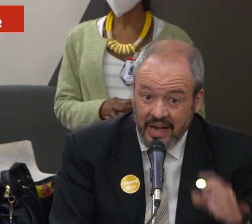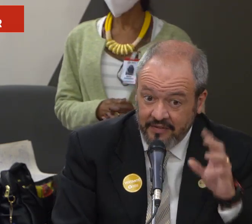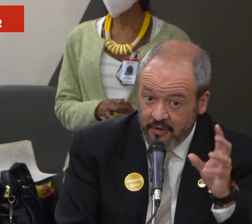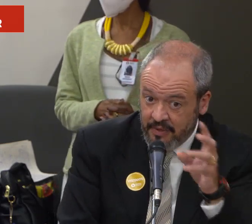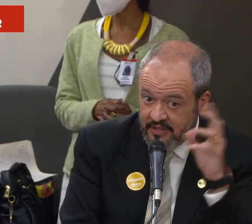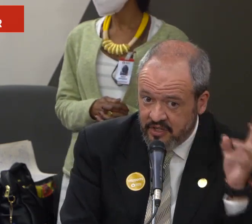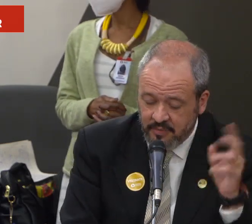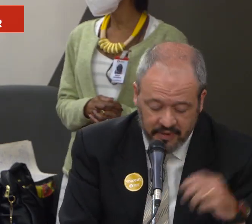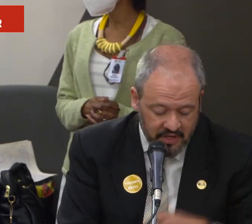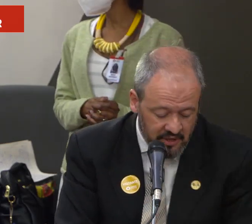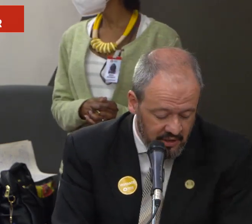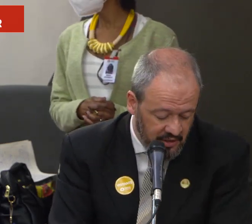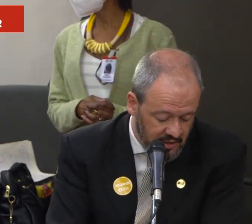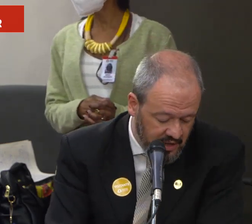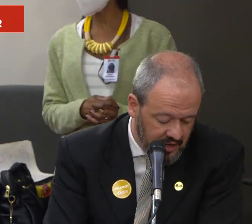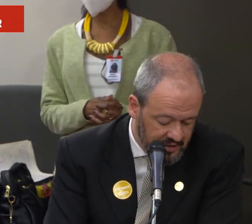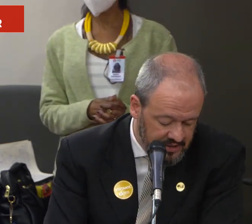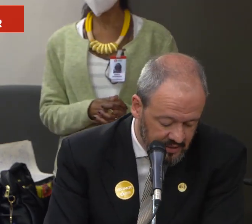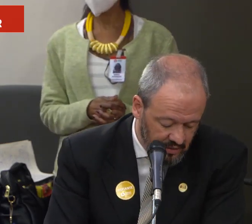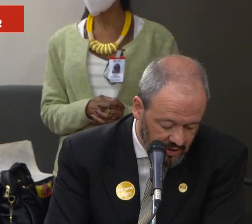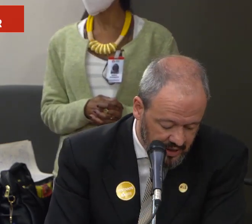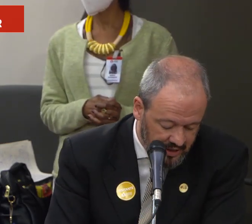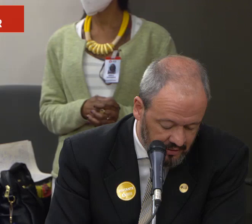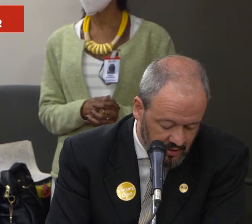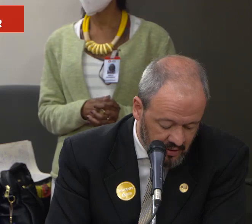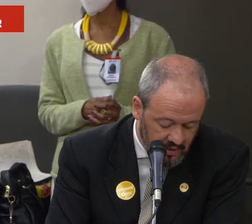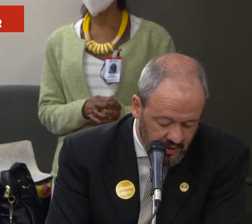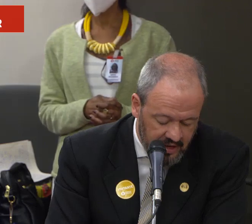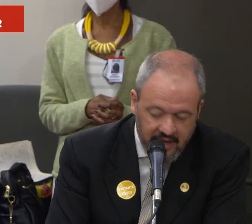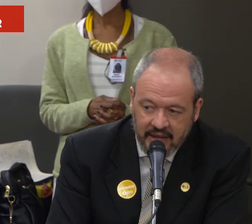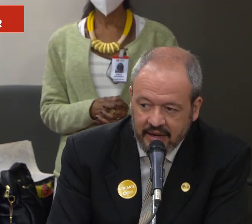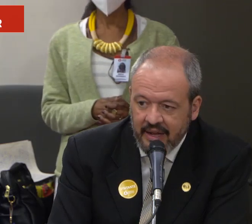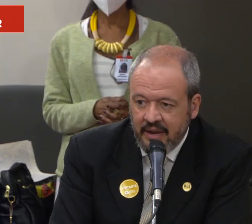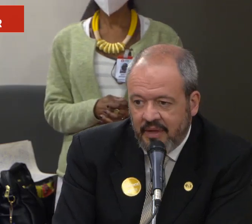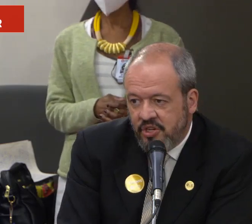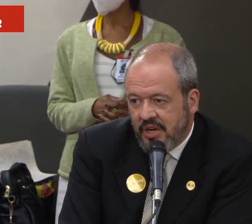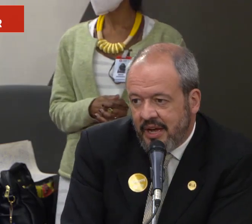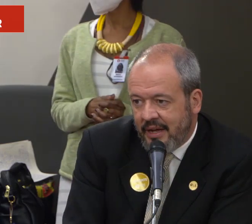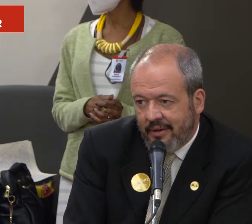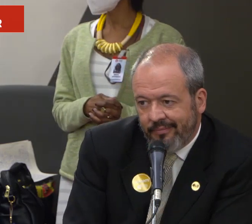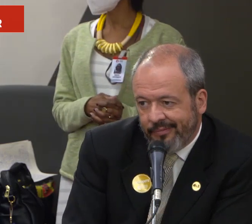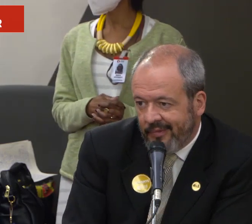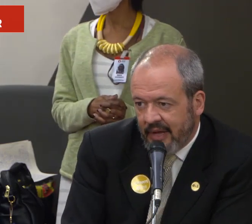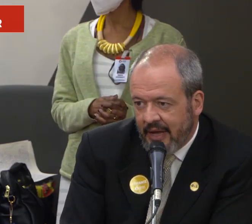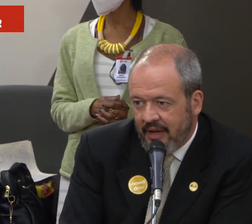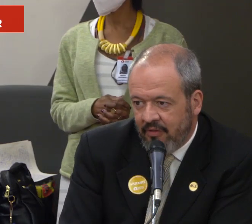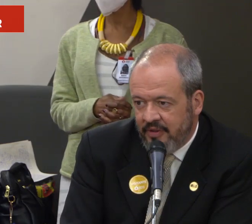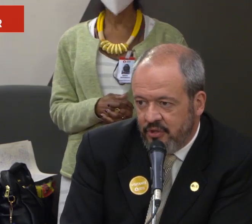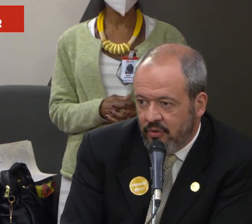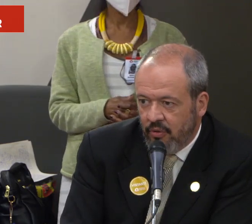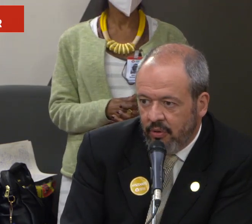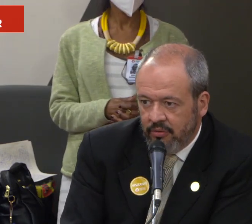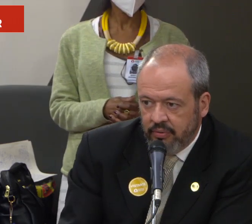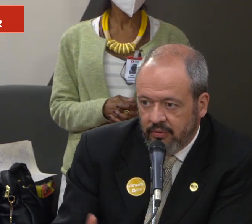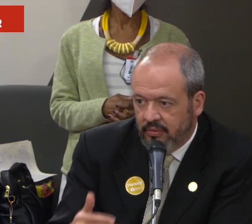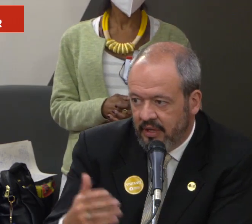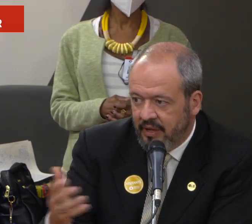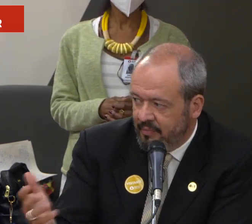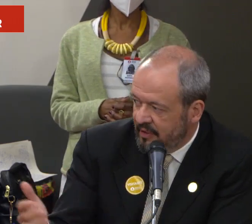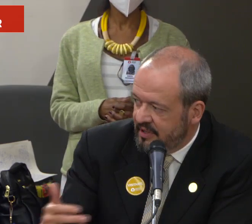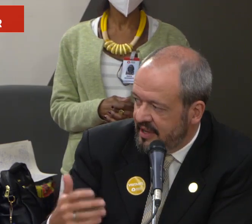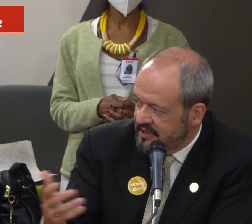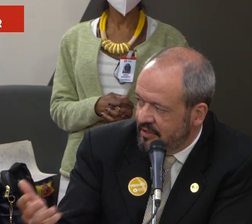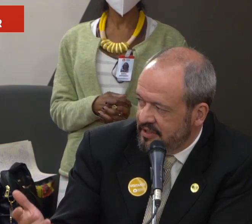razoável para esse tipo que está sendo colocado é claramente a o vício oculto